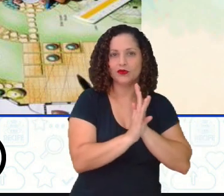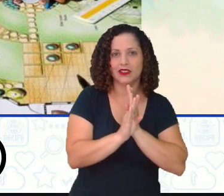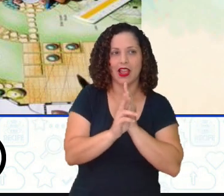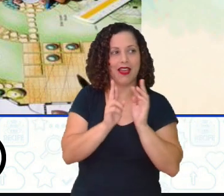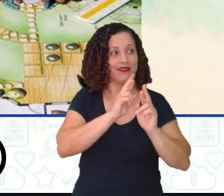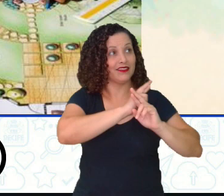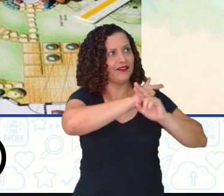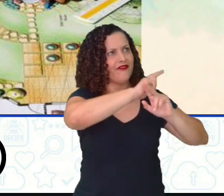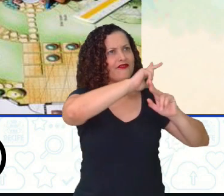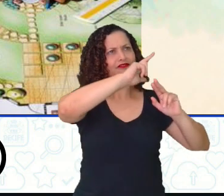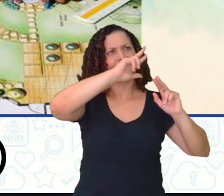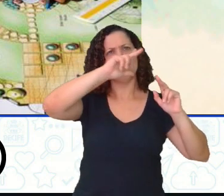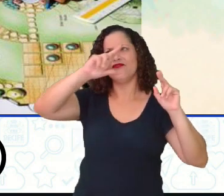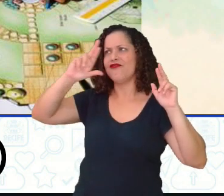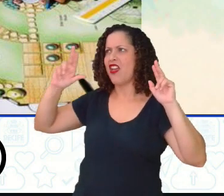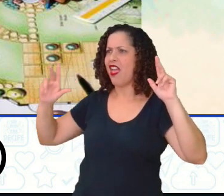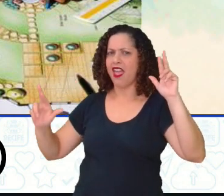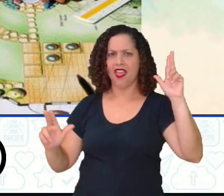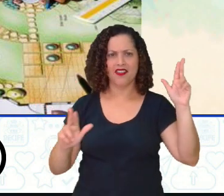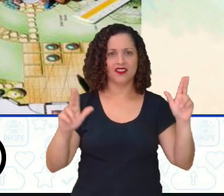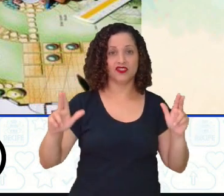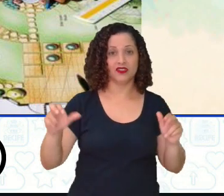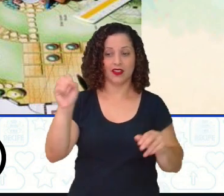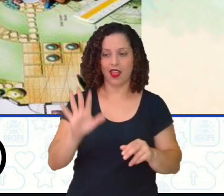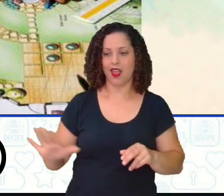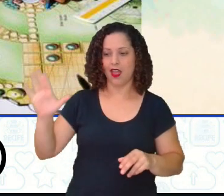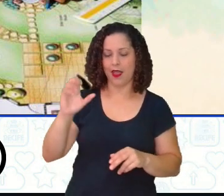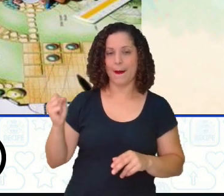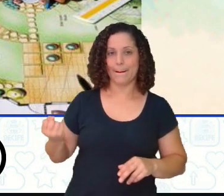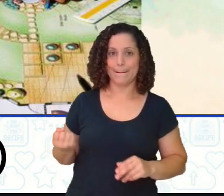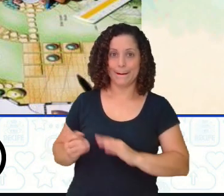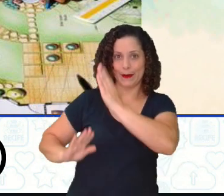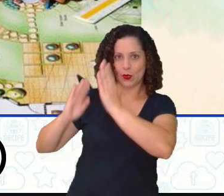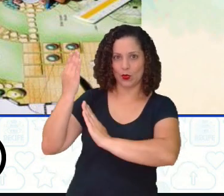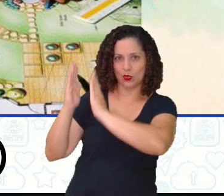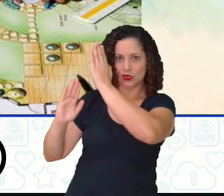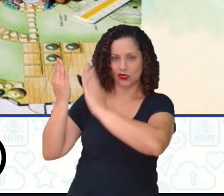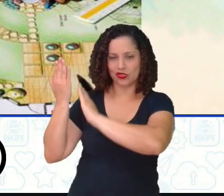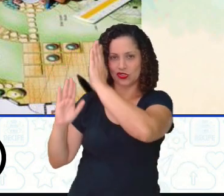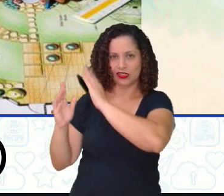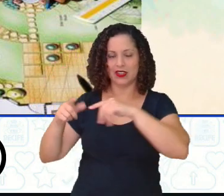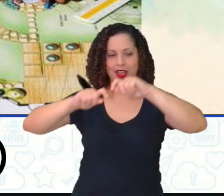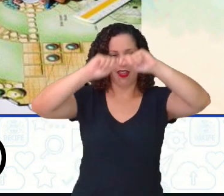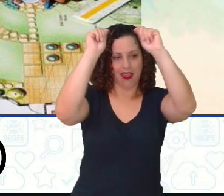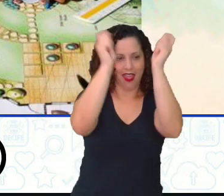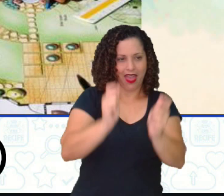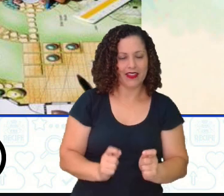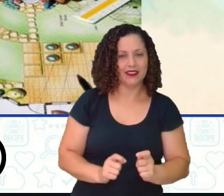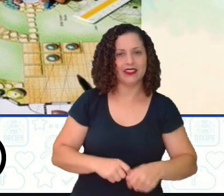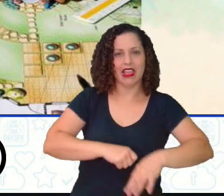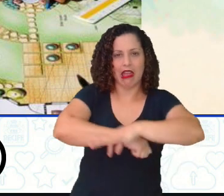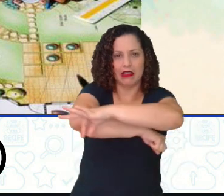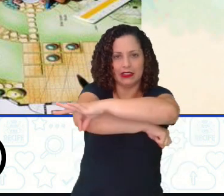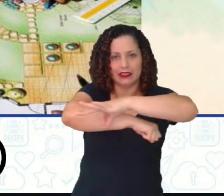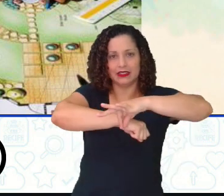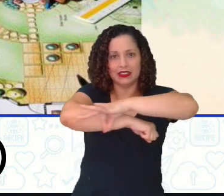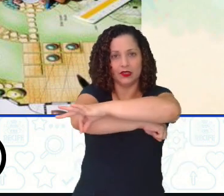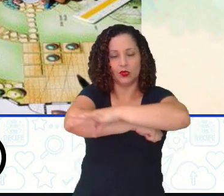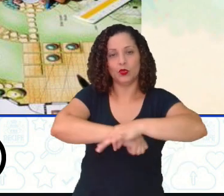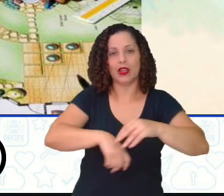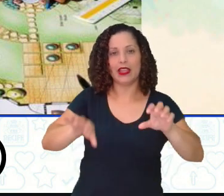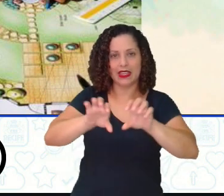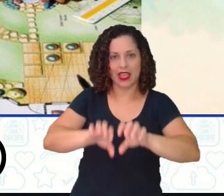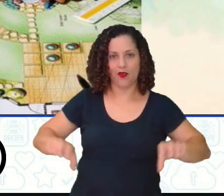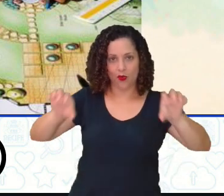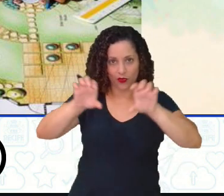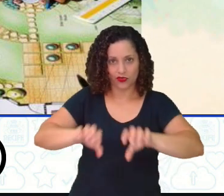abordagens para a noção de paisagem na biologia, na agronomia, na arte, na arquitetura e ecologia. E em